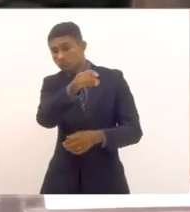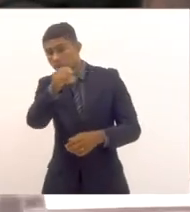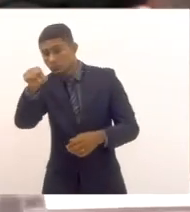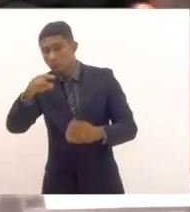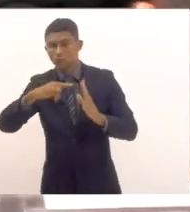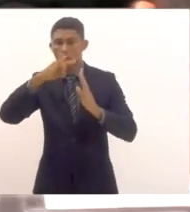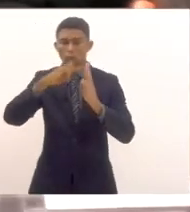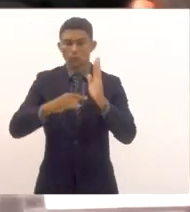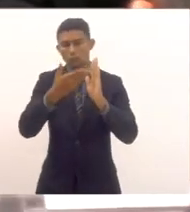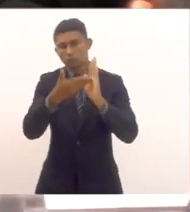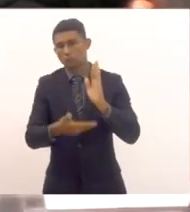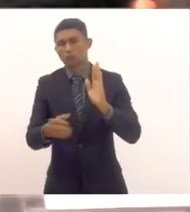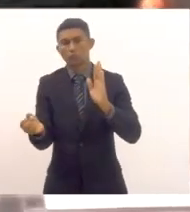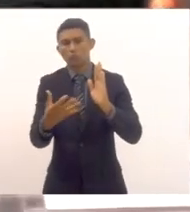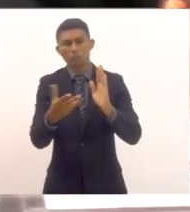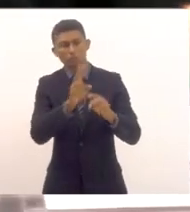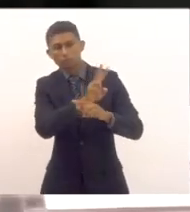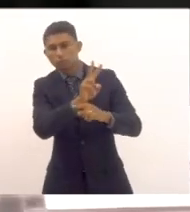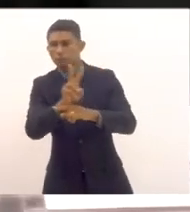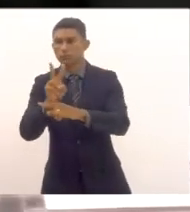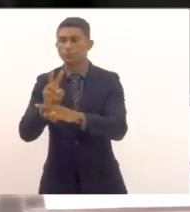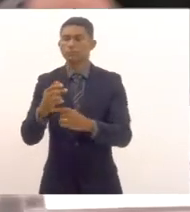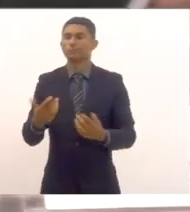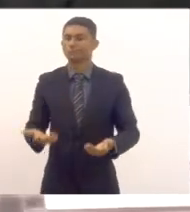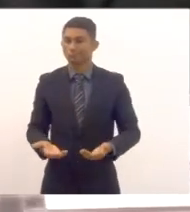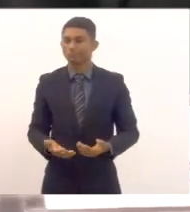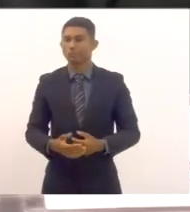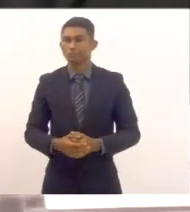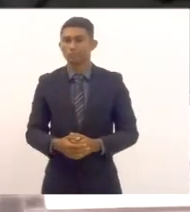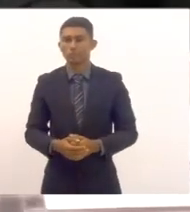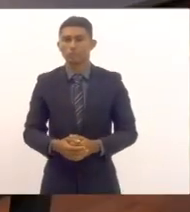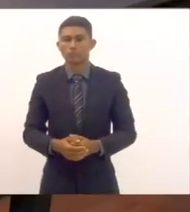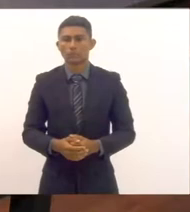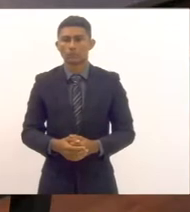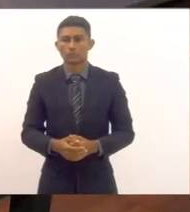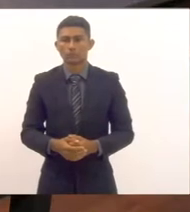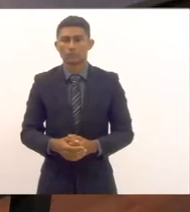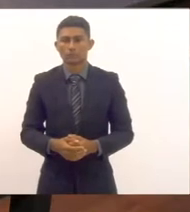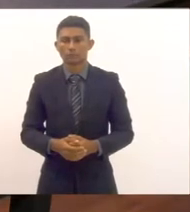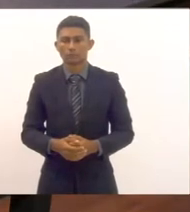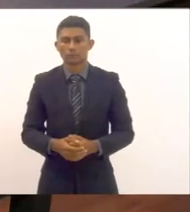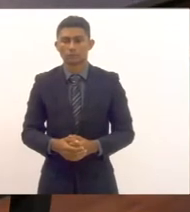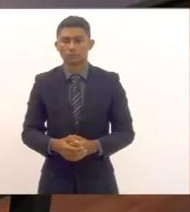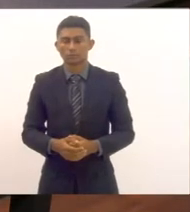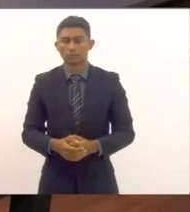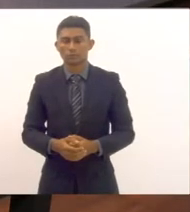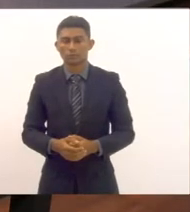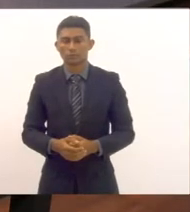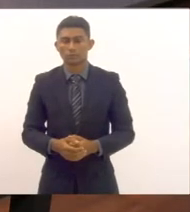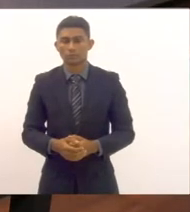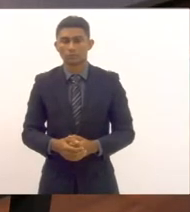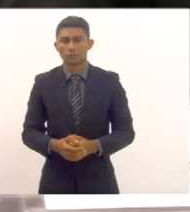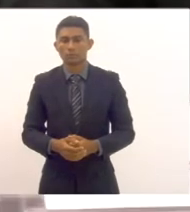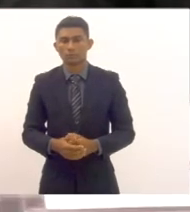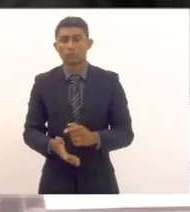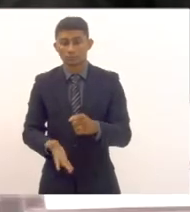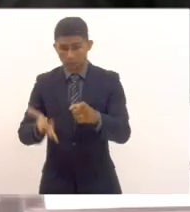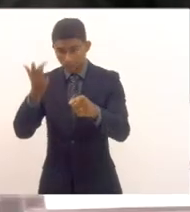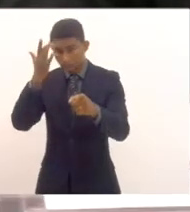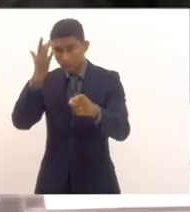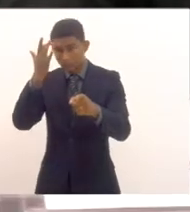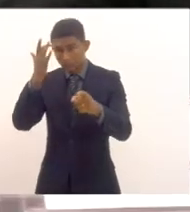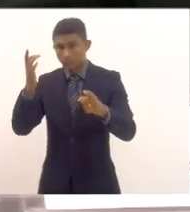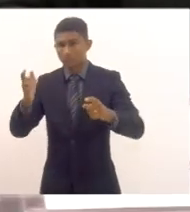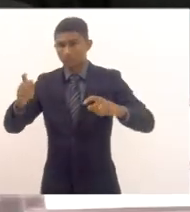através dessa dessa fiscalização que vai ser feita mesmo dela só só concluir só acha que existe